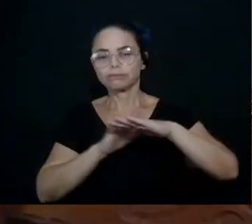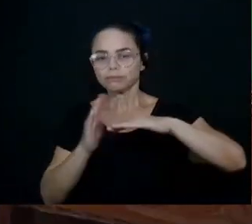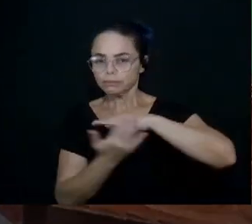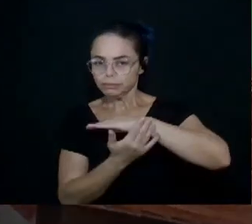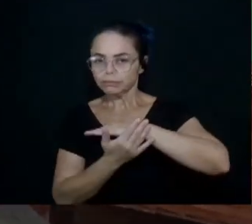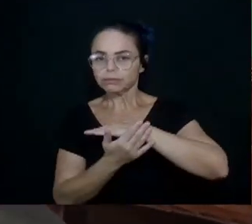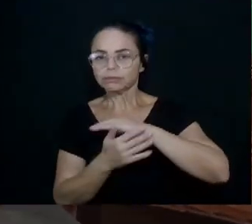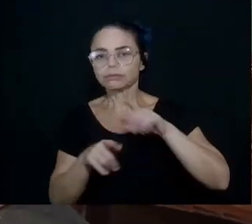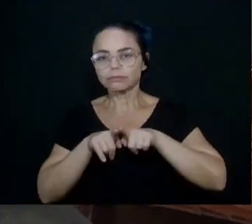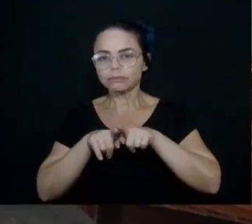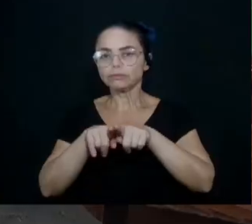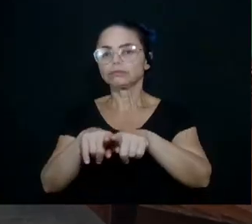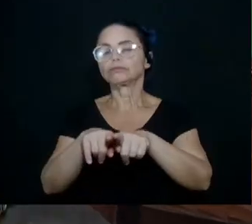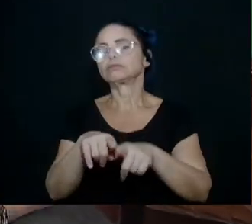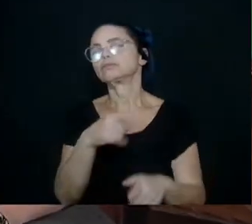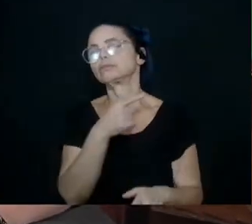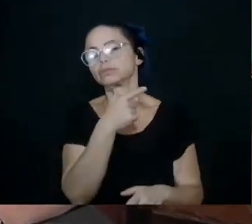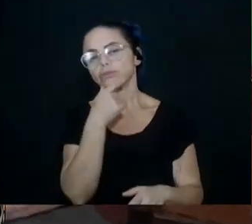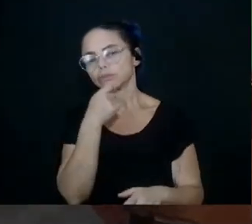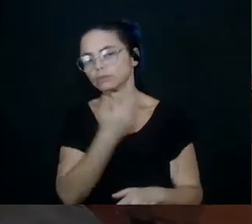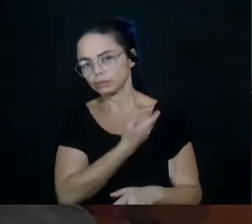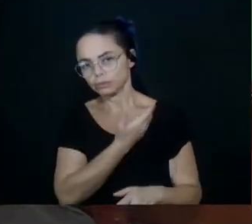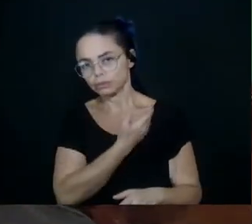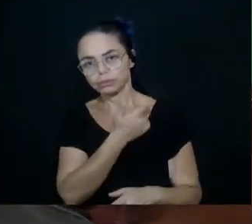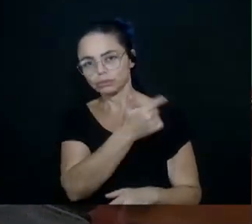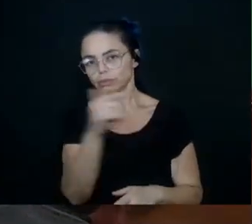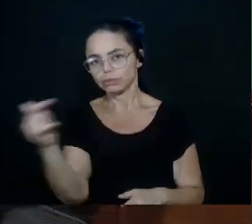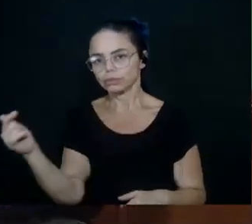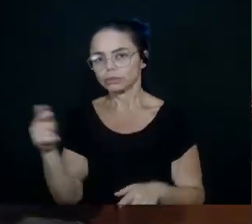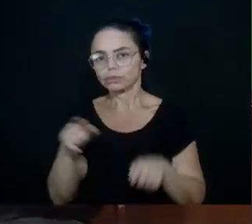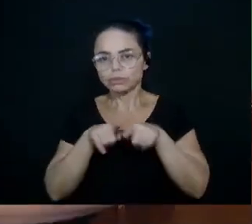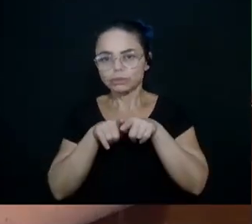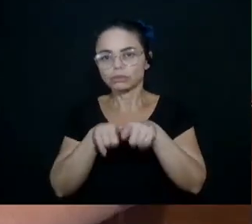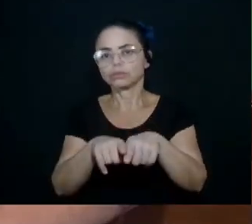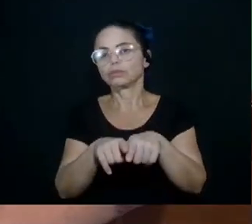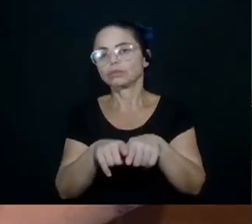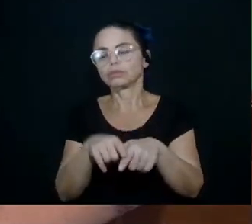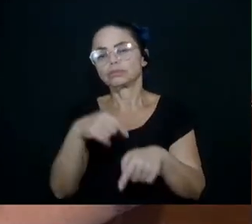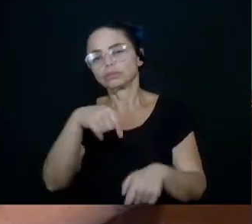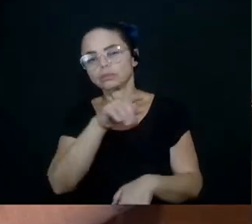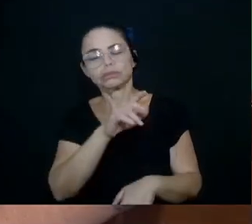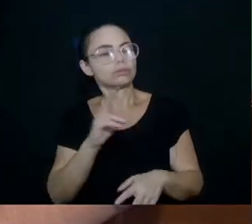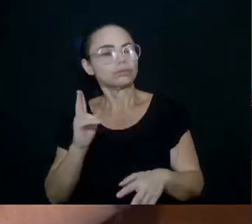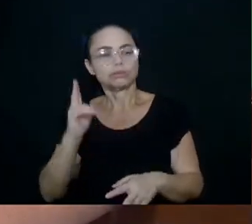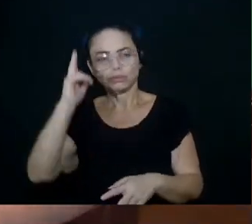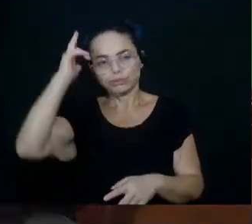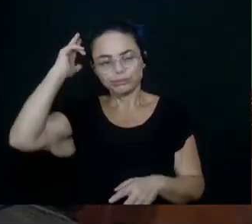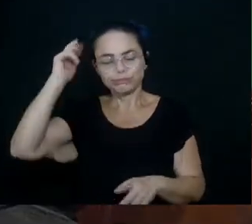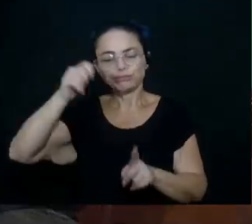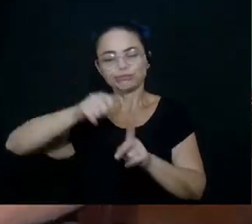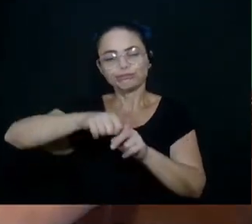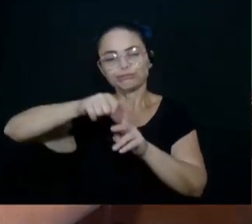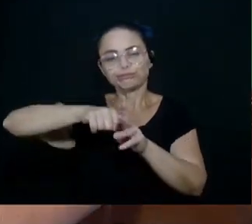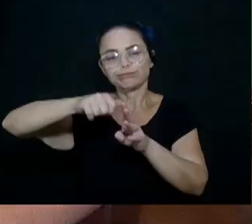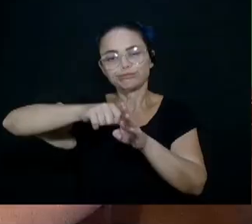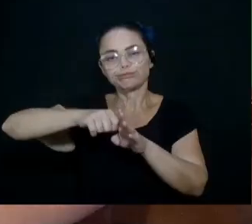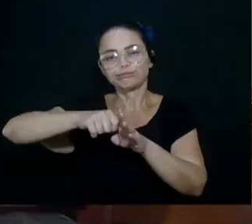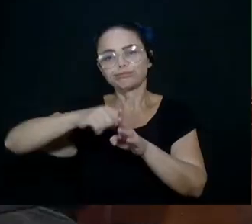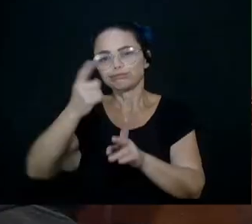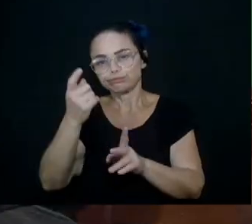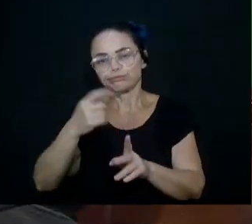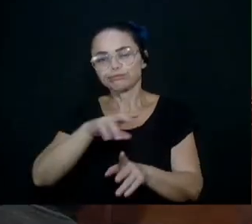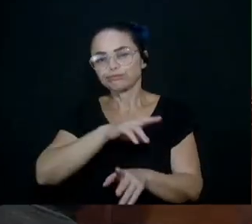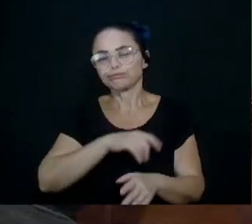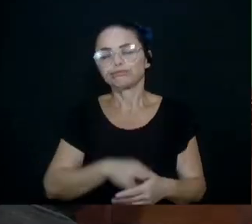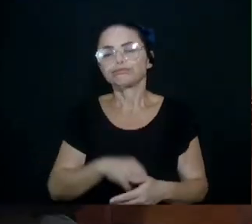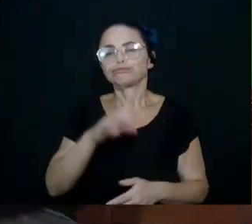na verdade nós não tínhamos uma sociedade, eu simplesmente ia lá cortar todo mês. E como eu tinha saído do CLT, eu falei, olha,